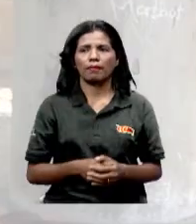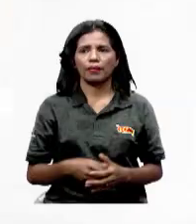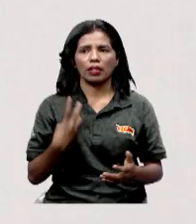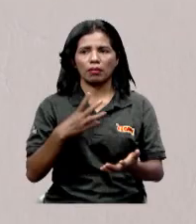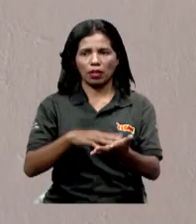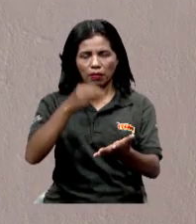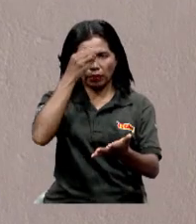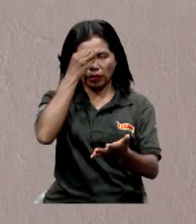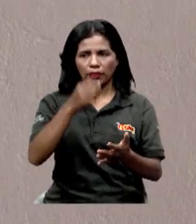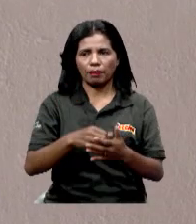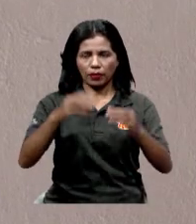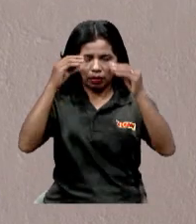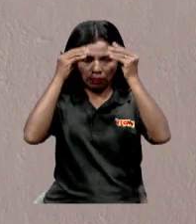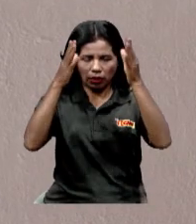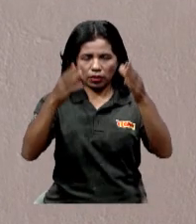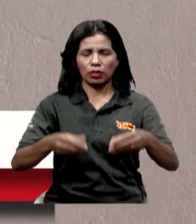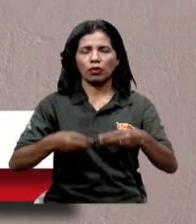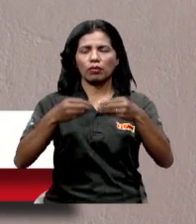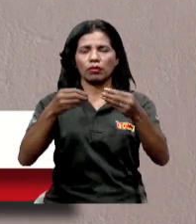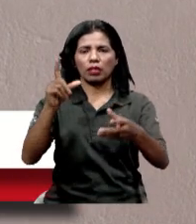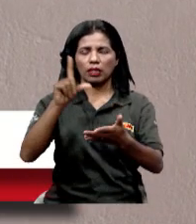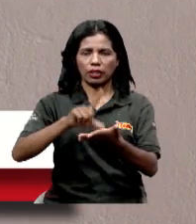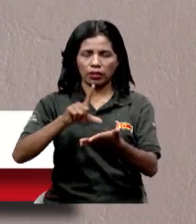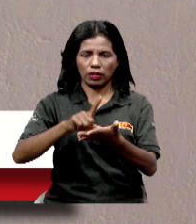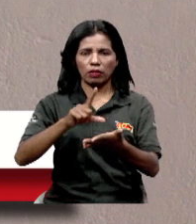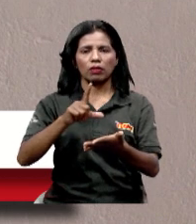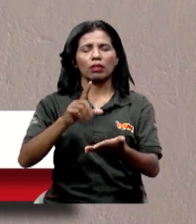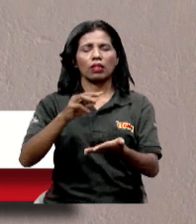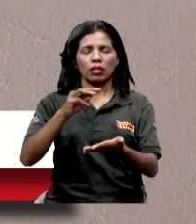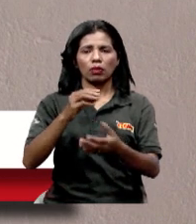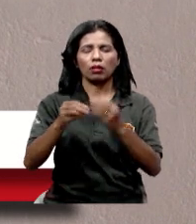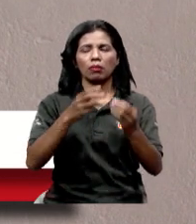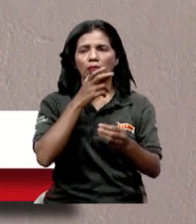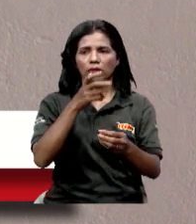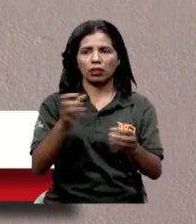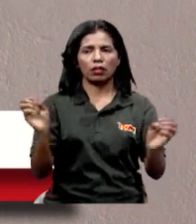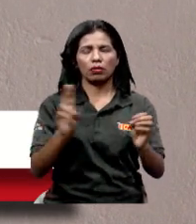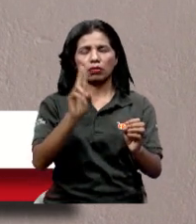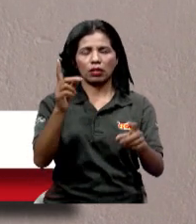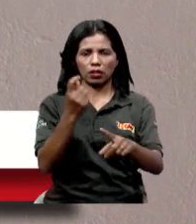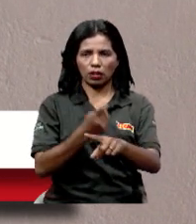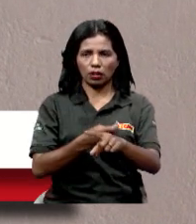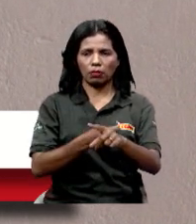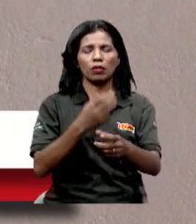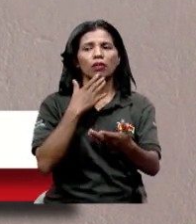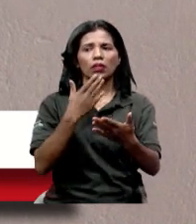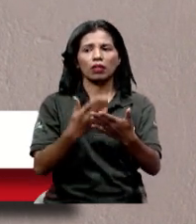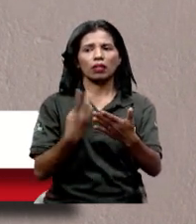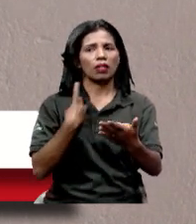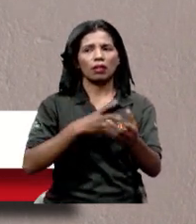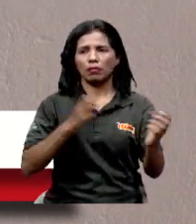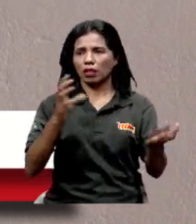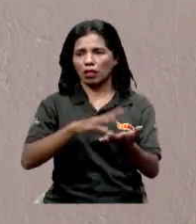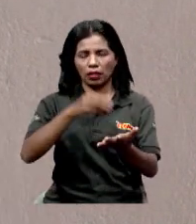aprende. Portugues, posor sila fokus lição kono bah portugues. Maybe hasan, la aproveita tempo hodia. Na realidade, lá não aprende